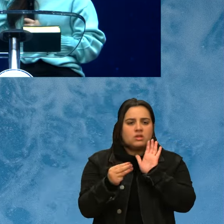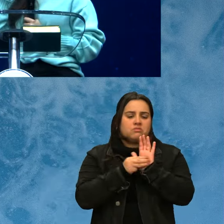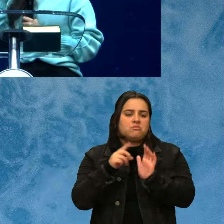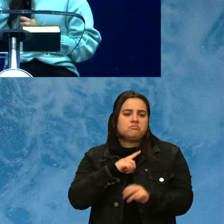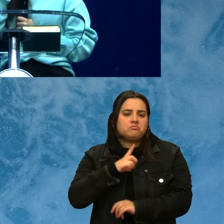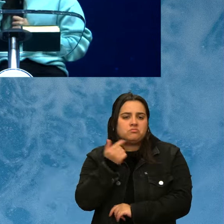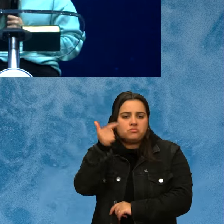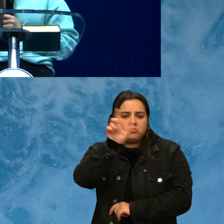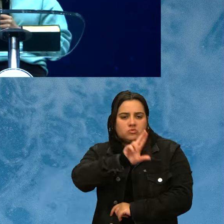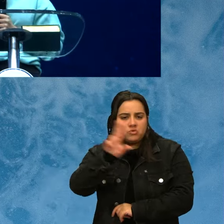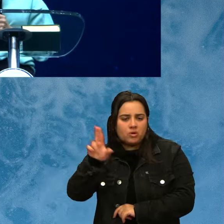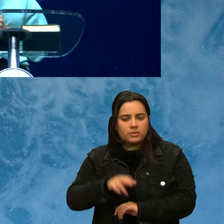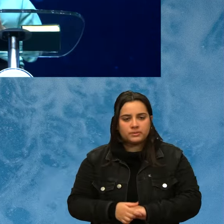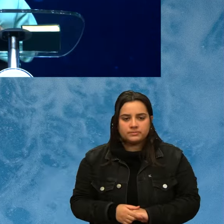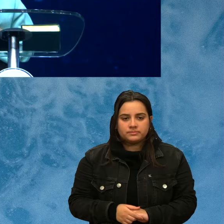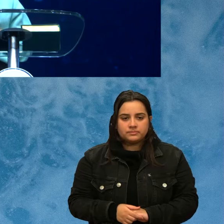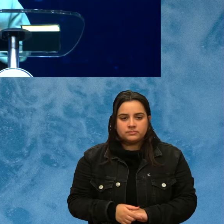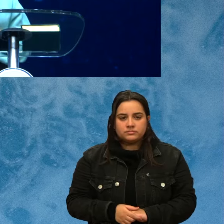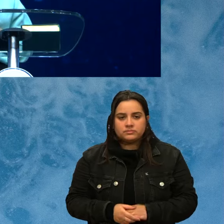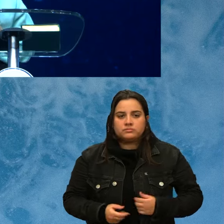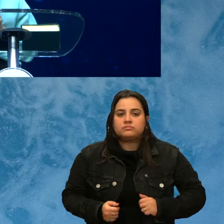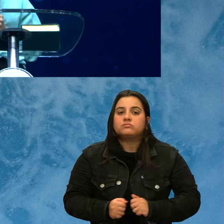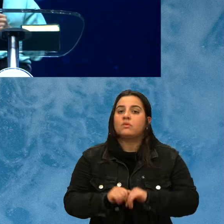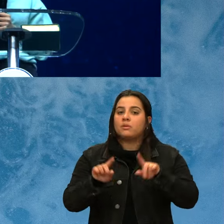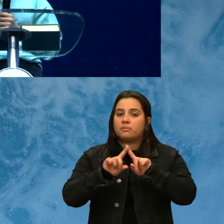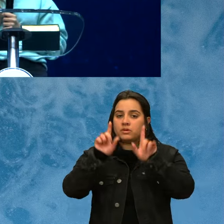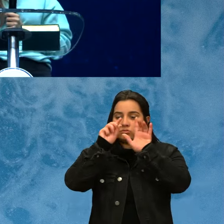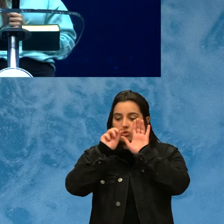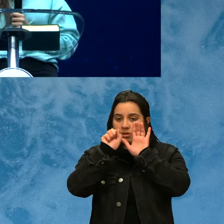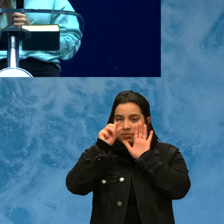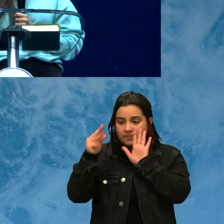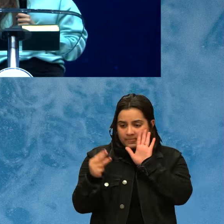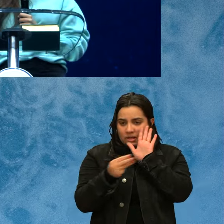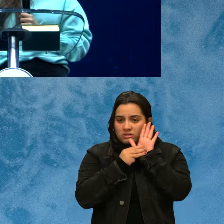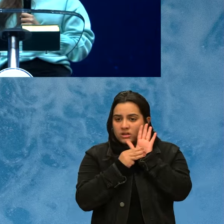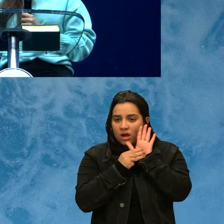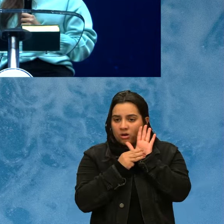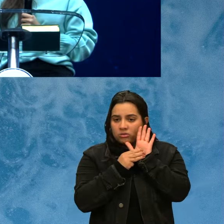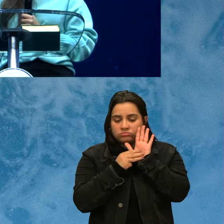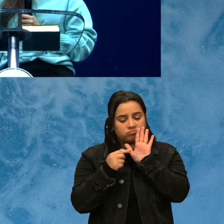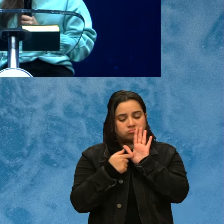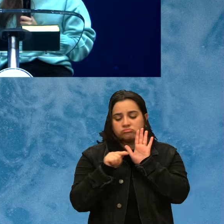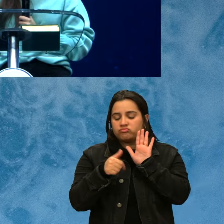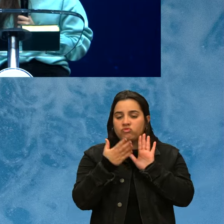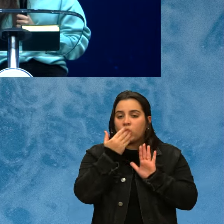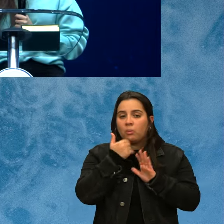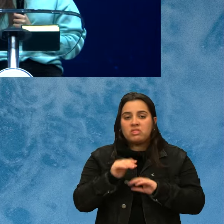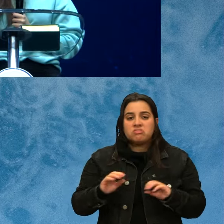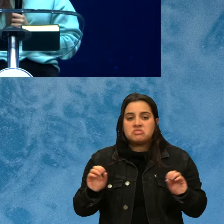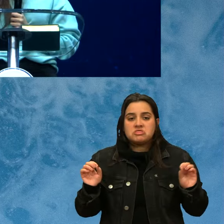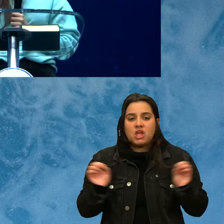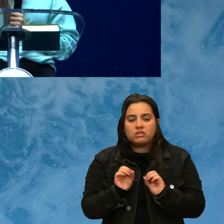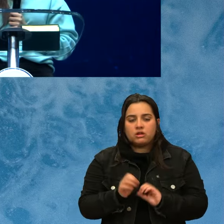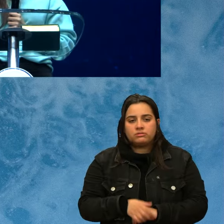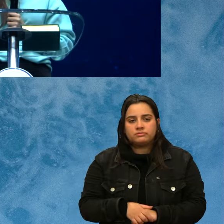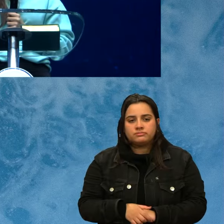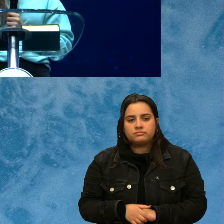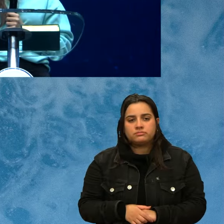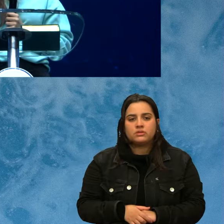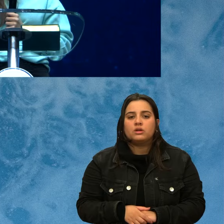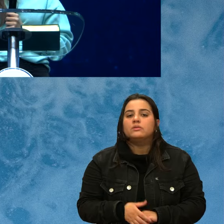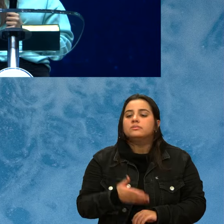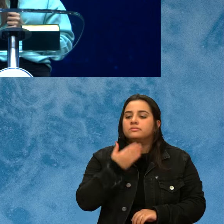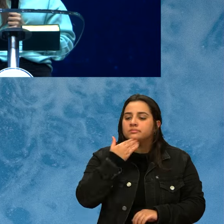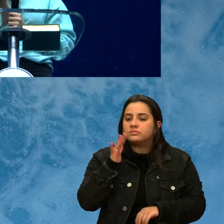Azarias Abidnego. Daniel, contudo, decidiu não se tornar impuro com a comida e com o vinho. E pediu aos chefes